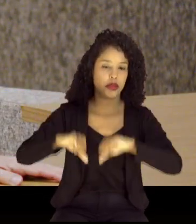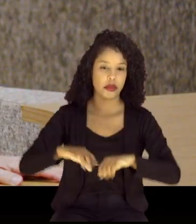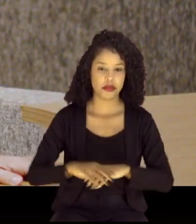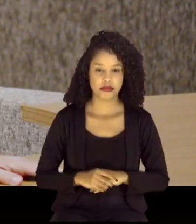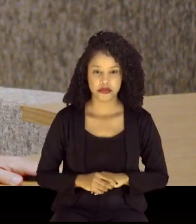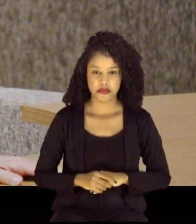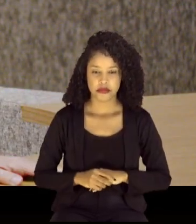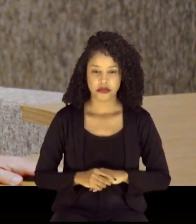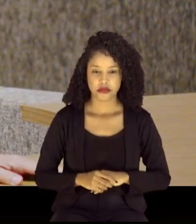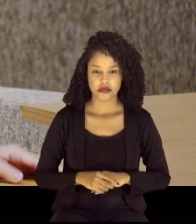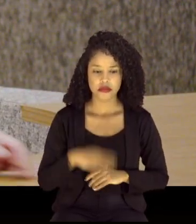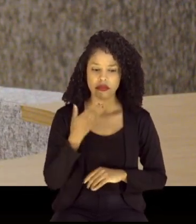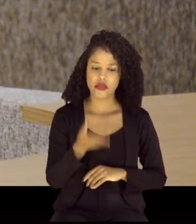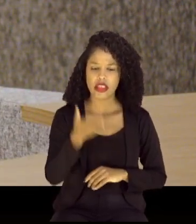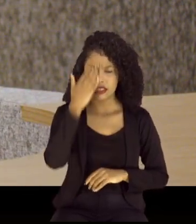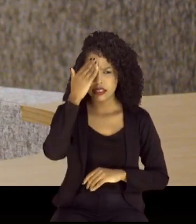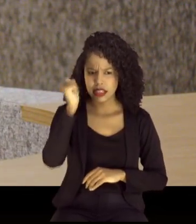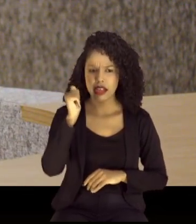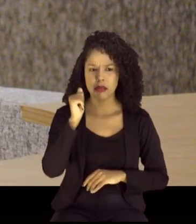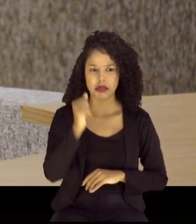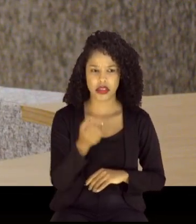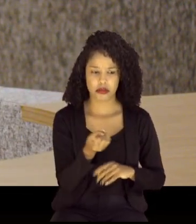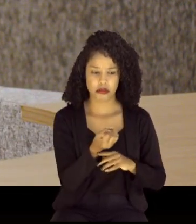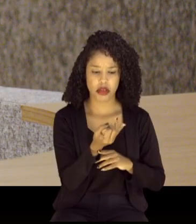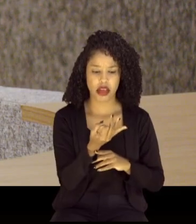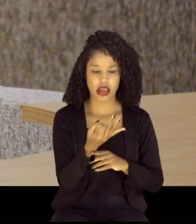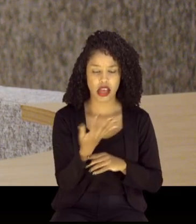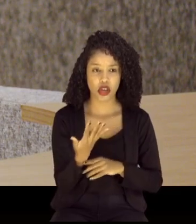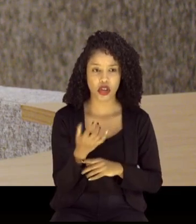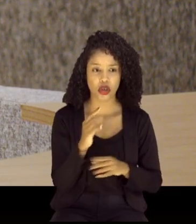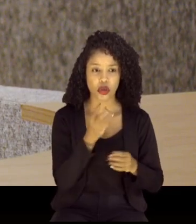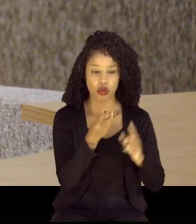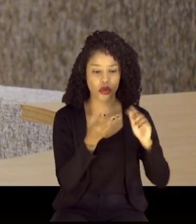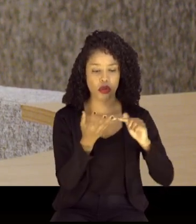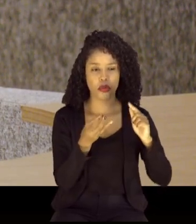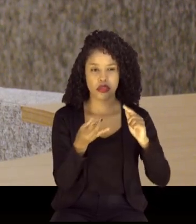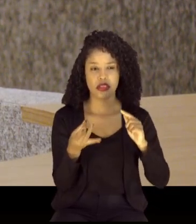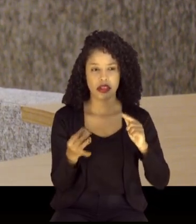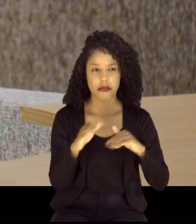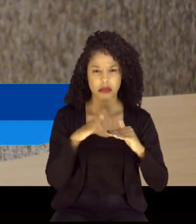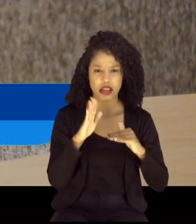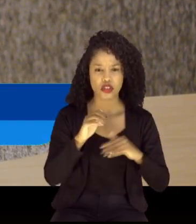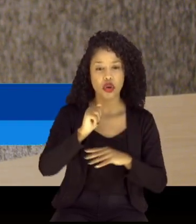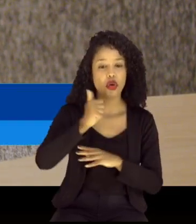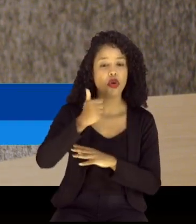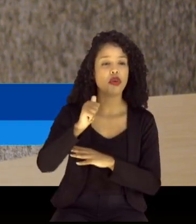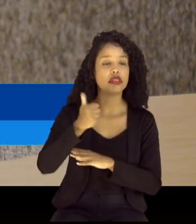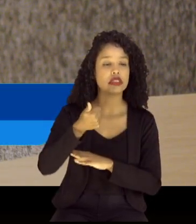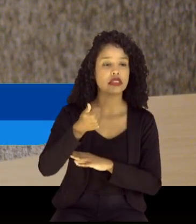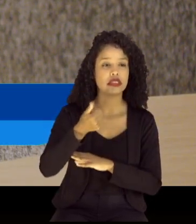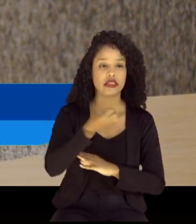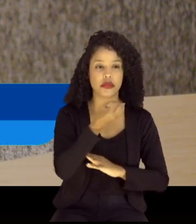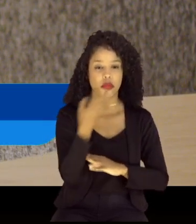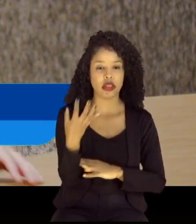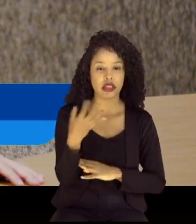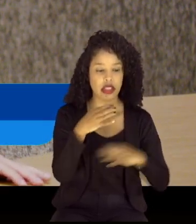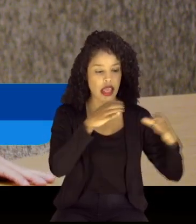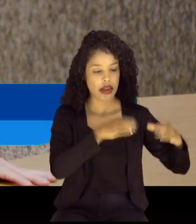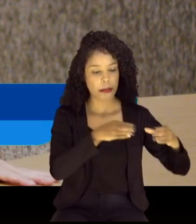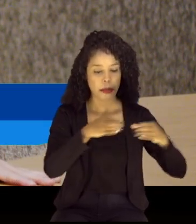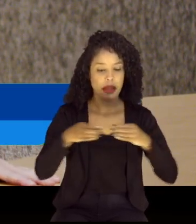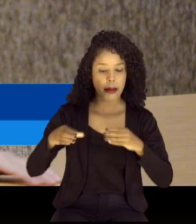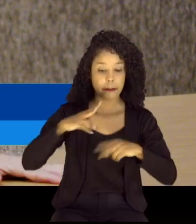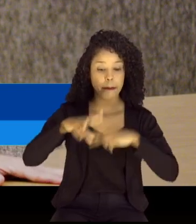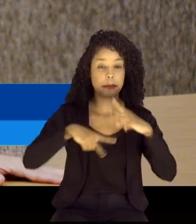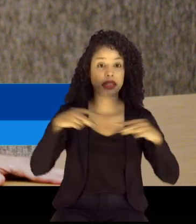Acho que o senhor sabe contar mais do que uma dezena. Sabe o que é 11 contêiner? 11 contêineres de presente